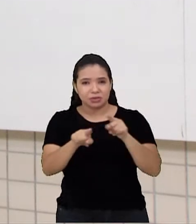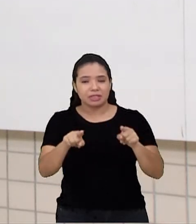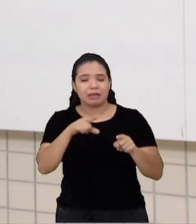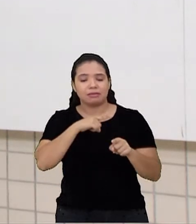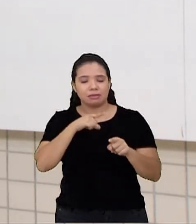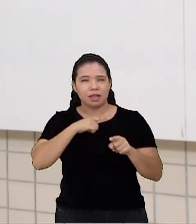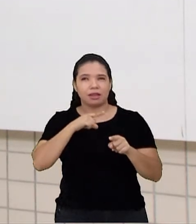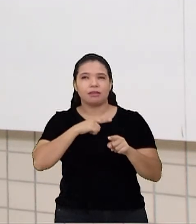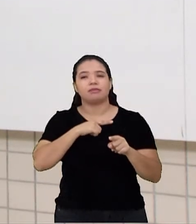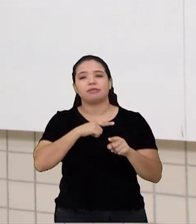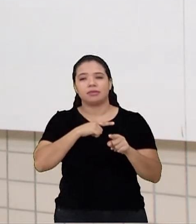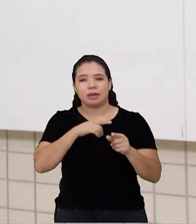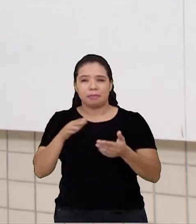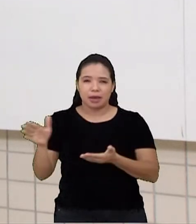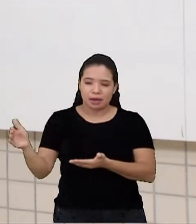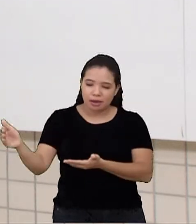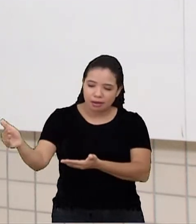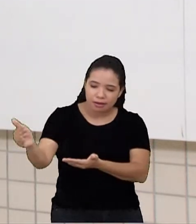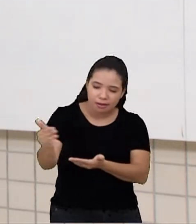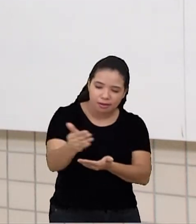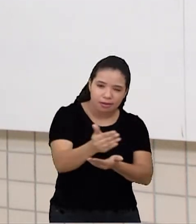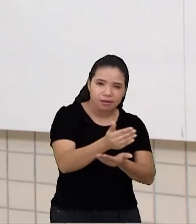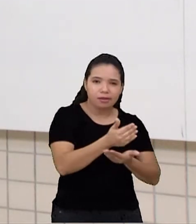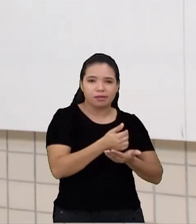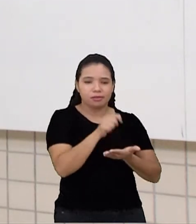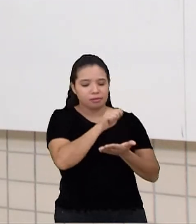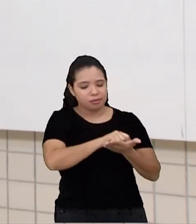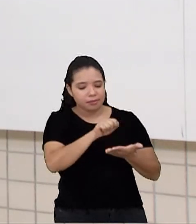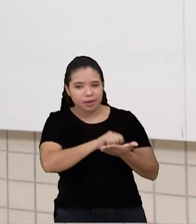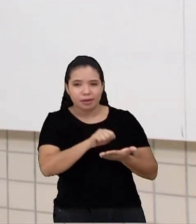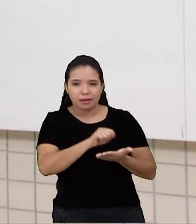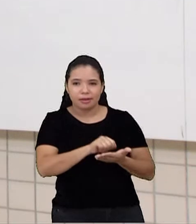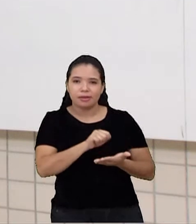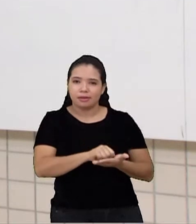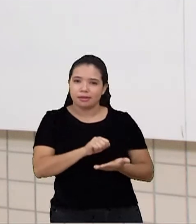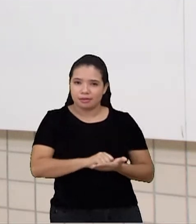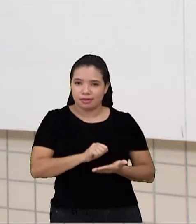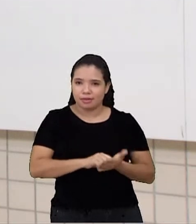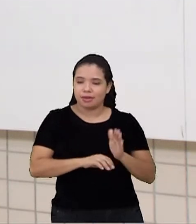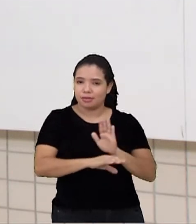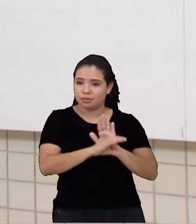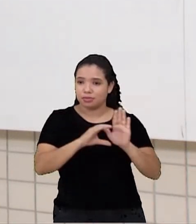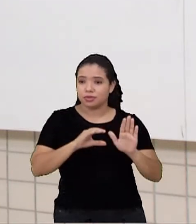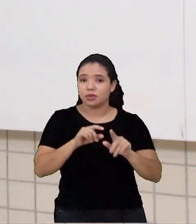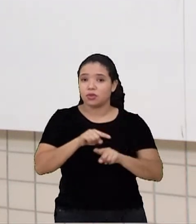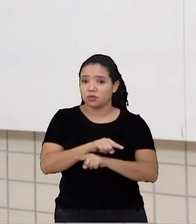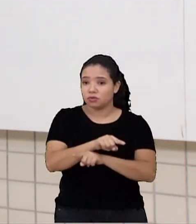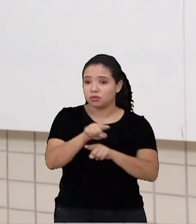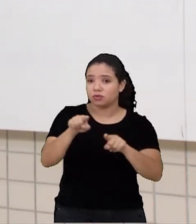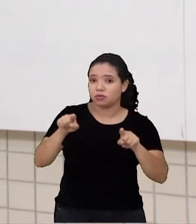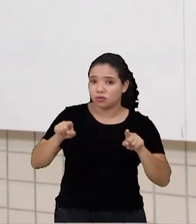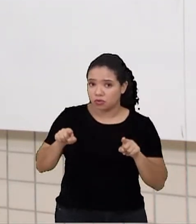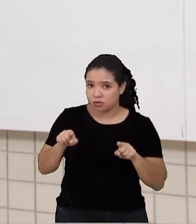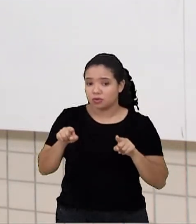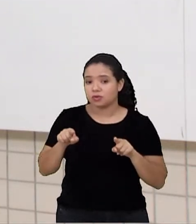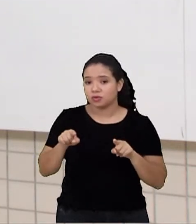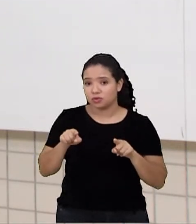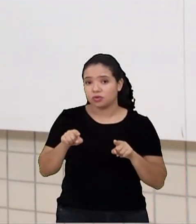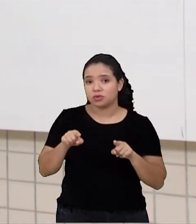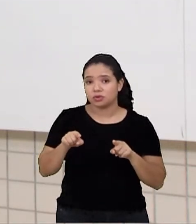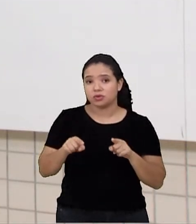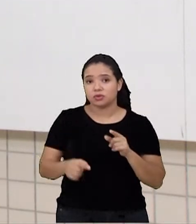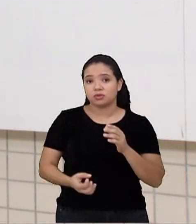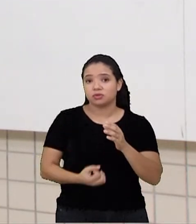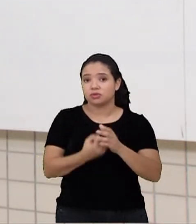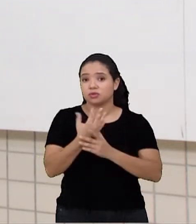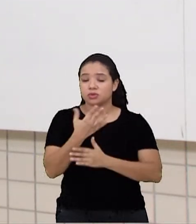tem repertório para desenvolver esse parágrafo. Você, para desenvolver esse